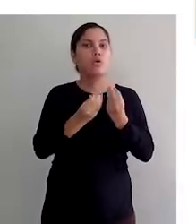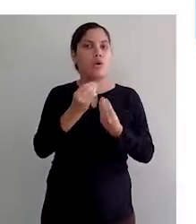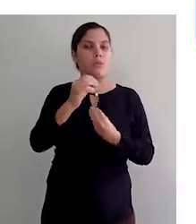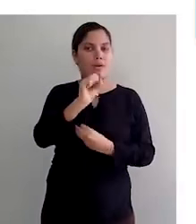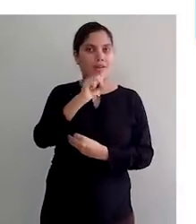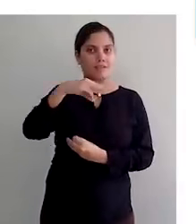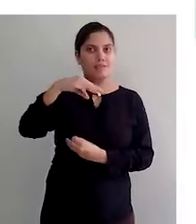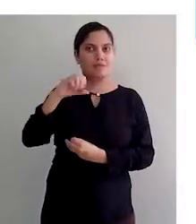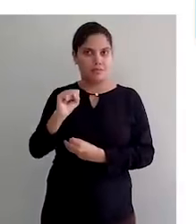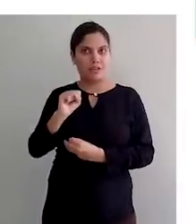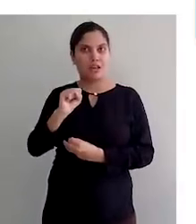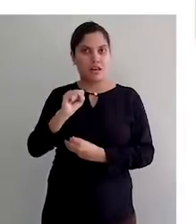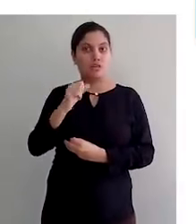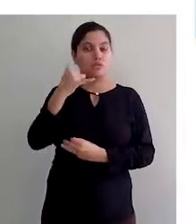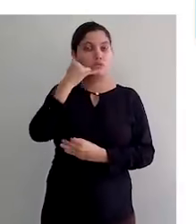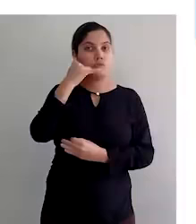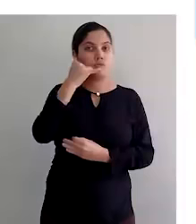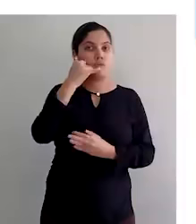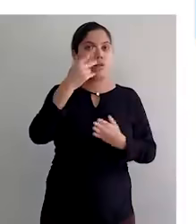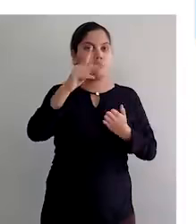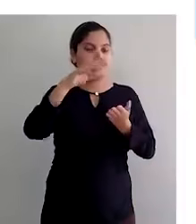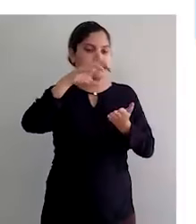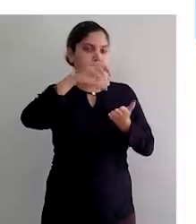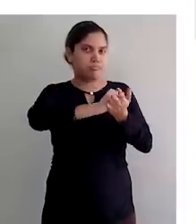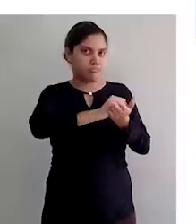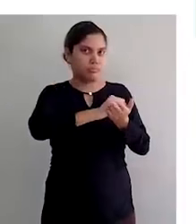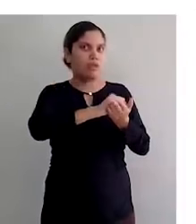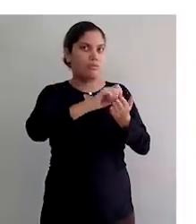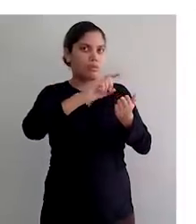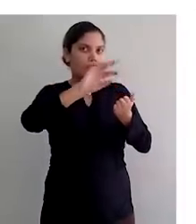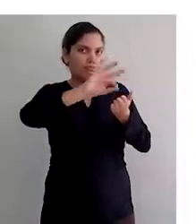número de celular que usou para cadastrar o aplicativo.